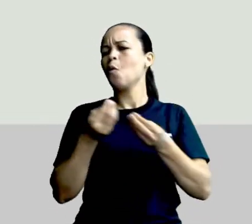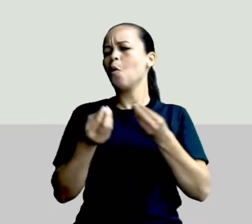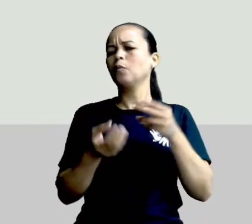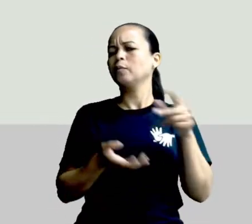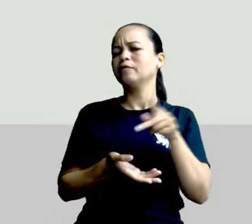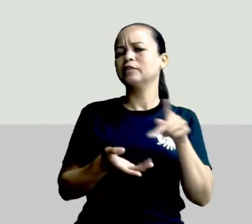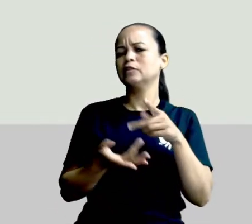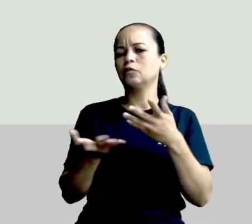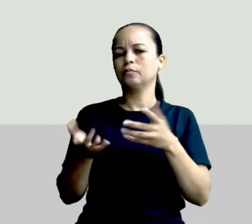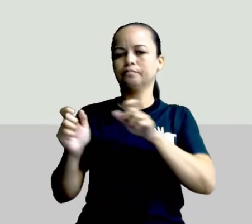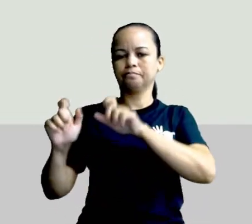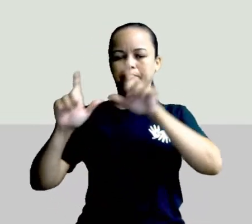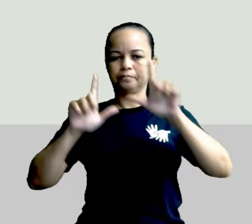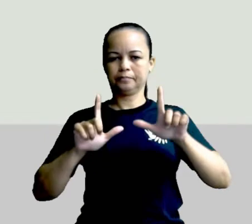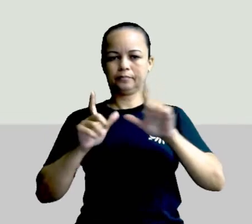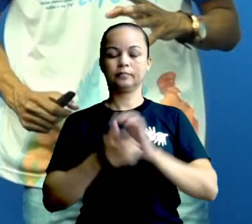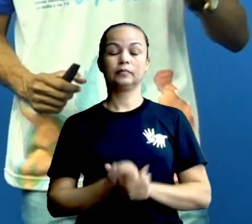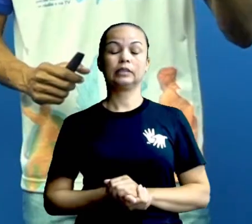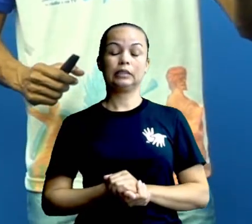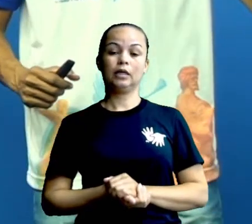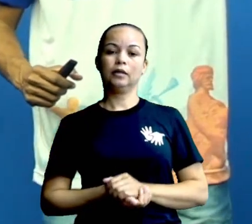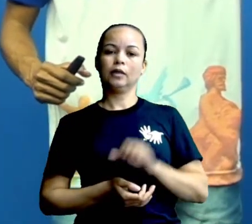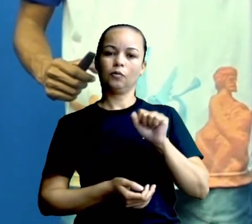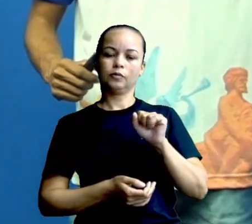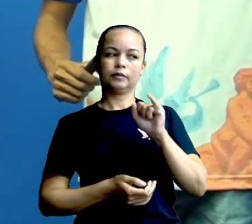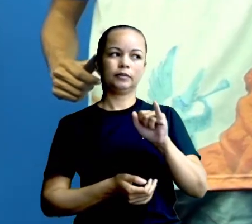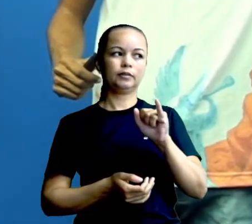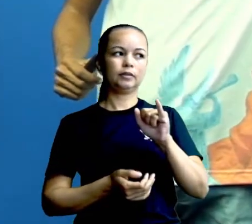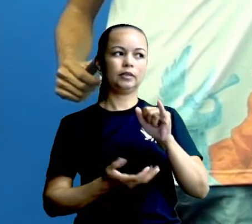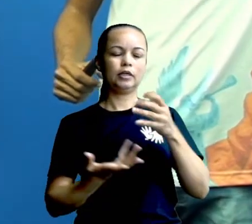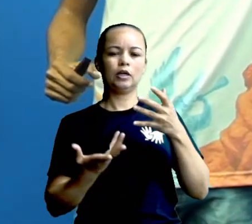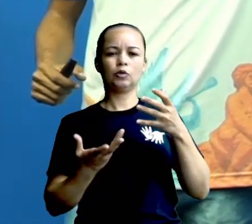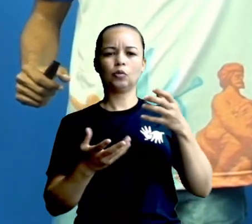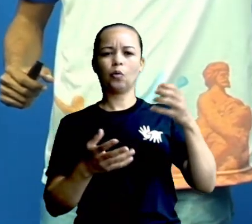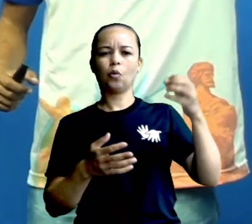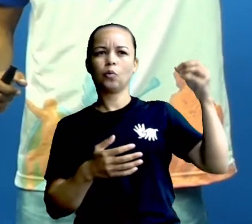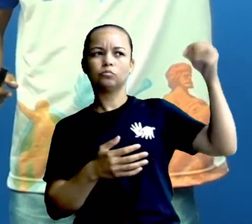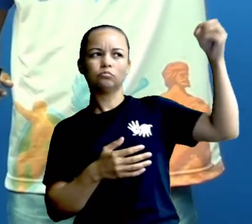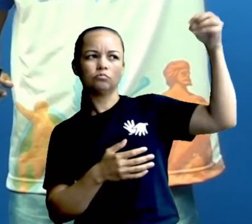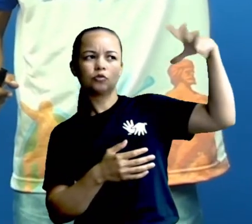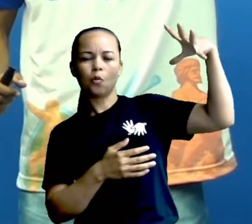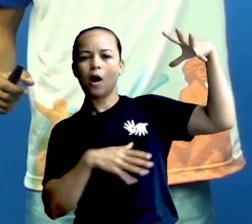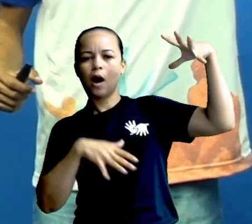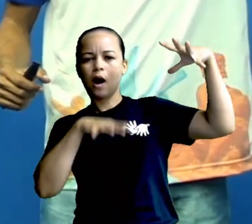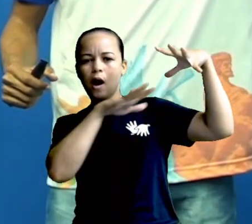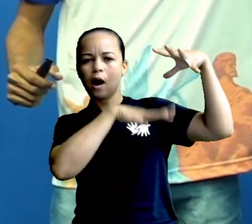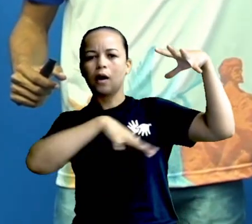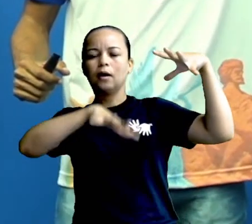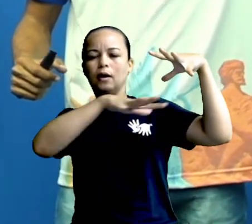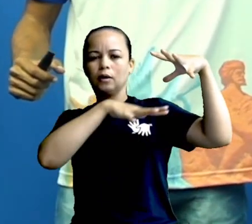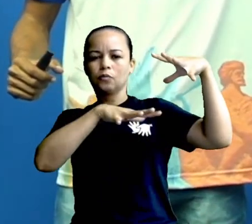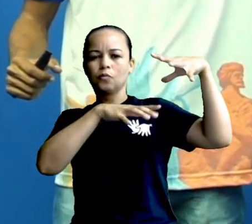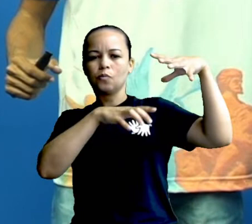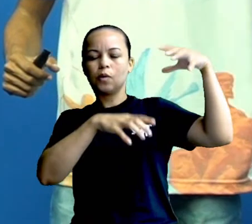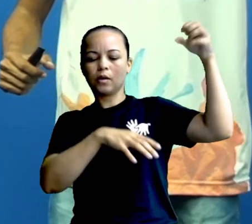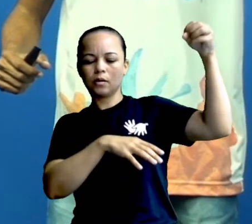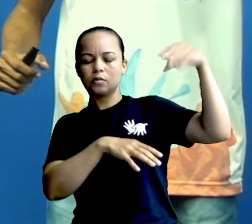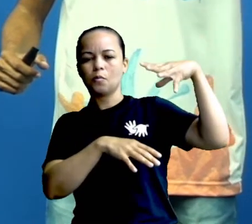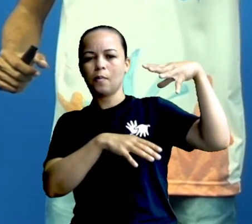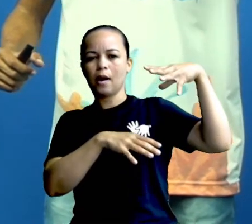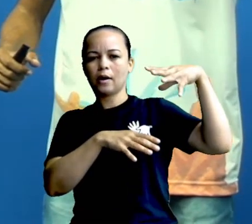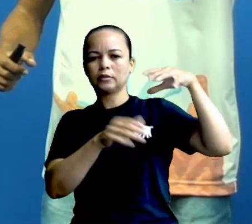uma alteração. Como assim, professor? Volta aqui um pouquinho para mim. Gente, se eu estou no ar, a luz está no ar,